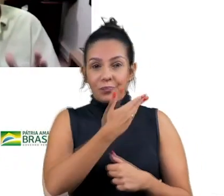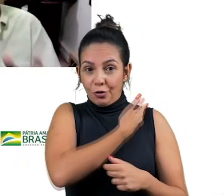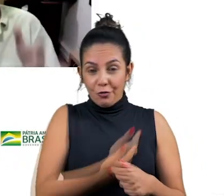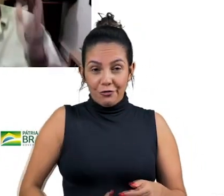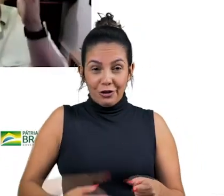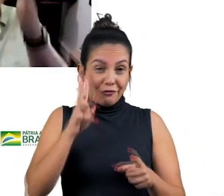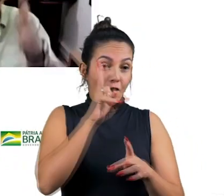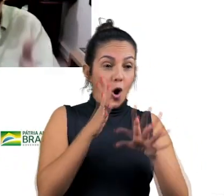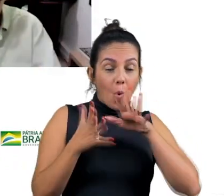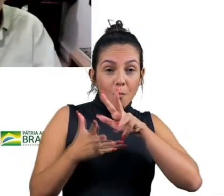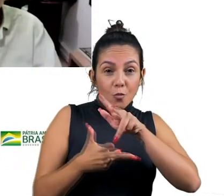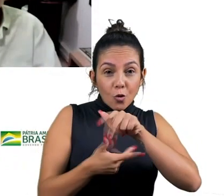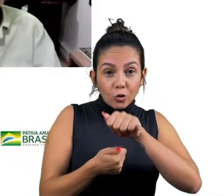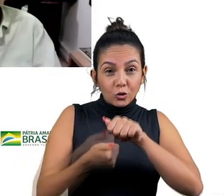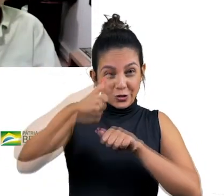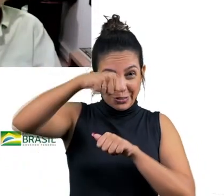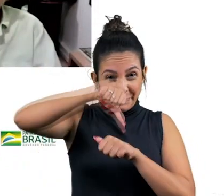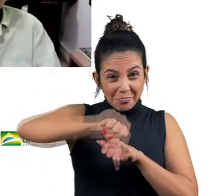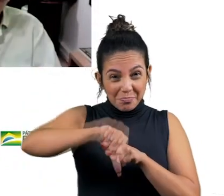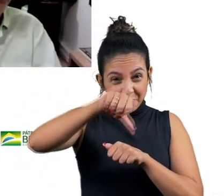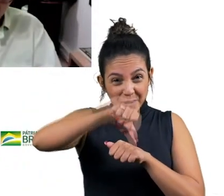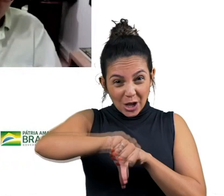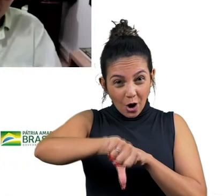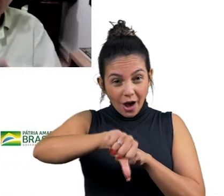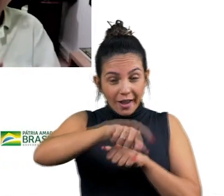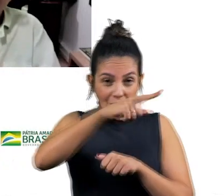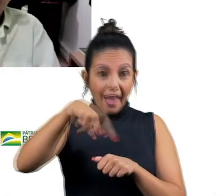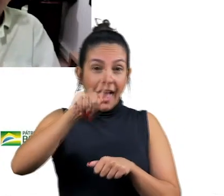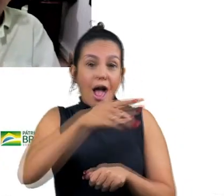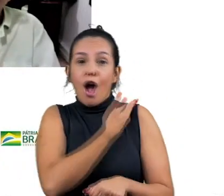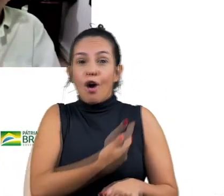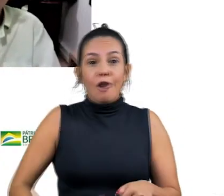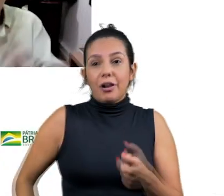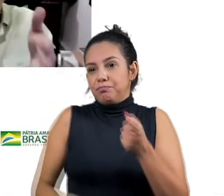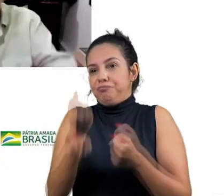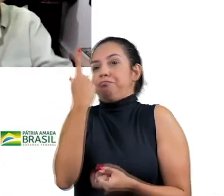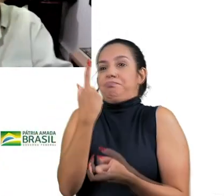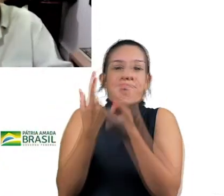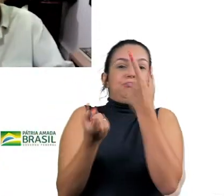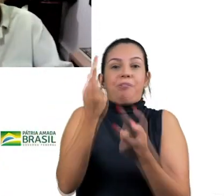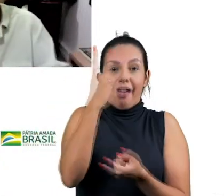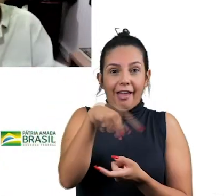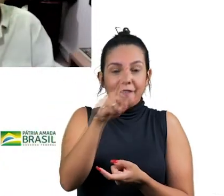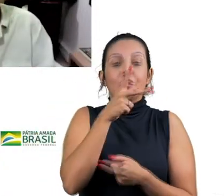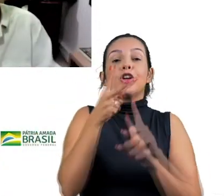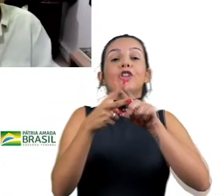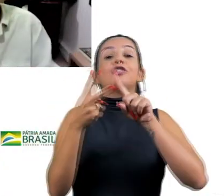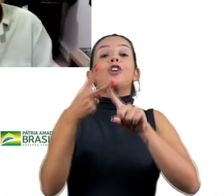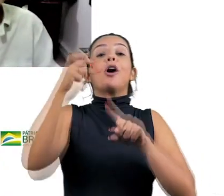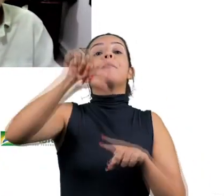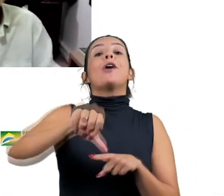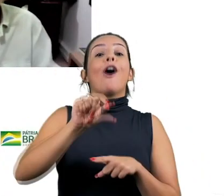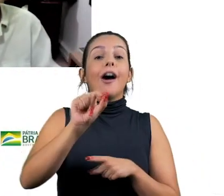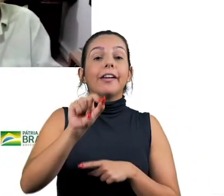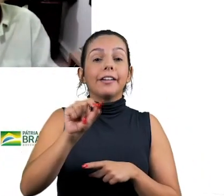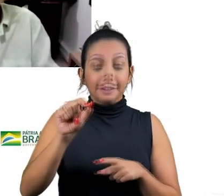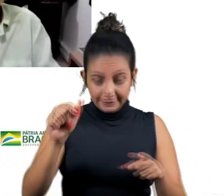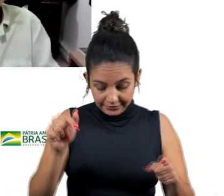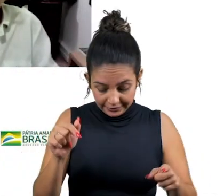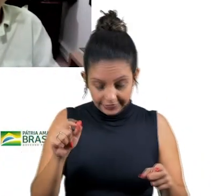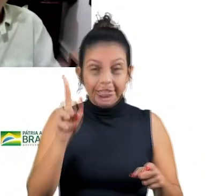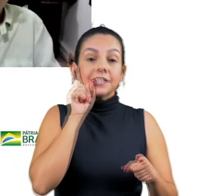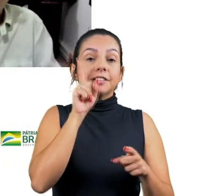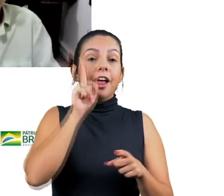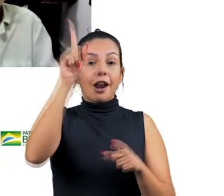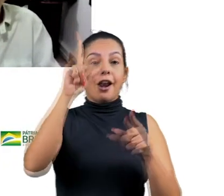olha o mundo, os piores casos são dos governantes incidentais. E os 2 piores casos do mundo quais são? Estados